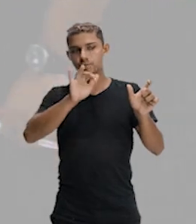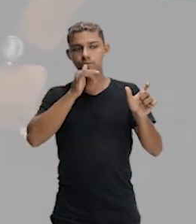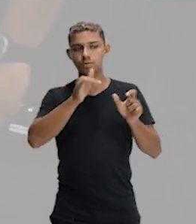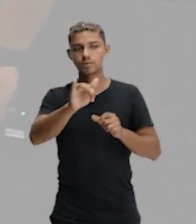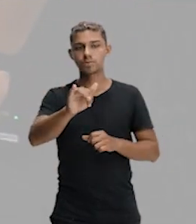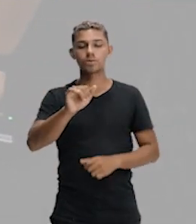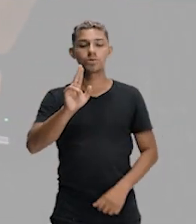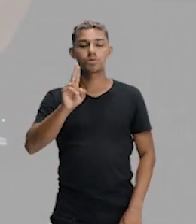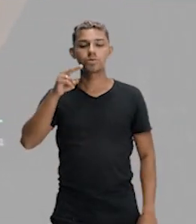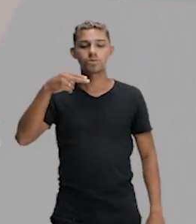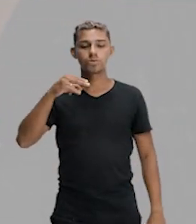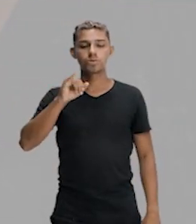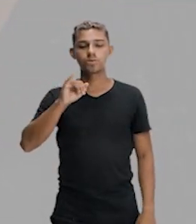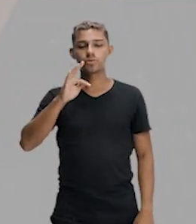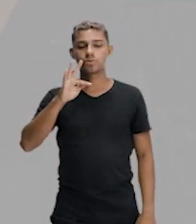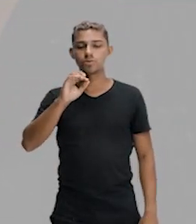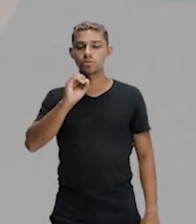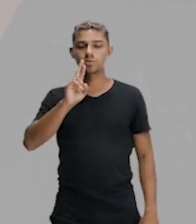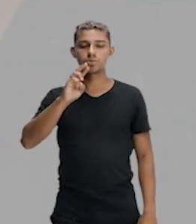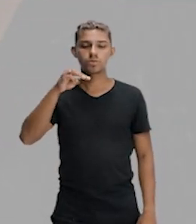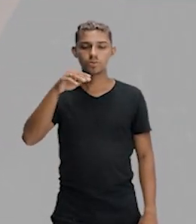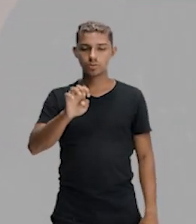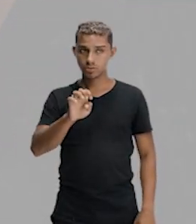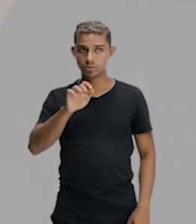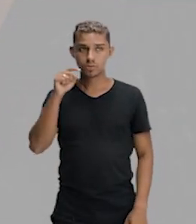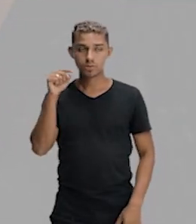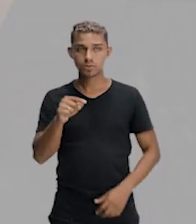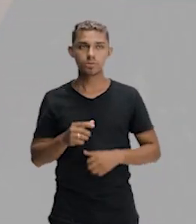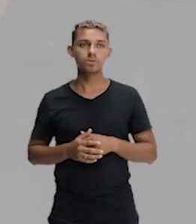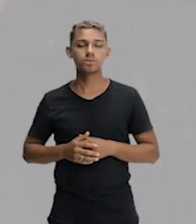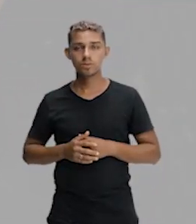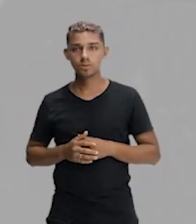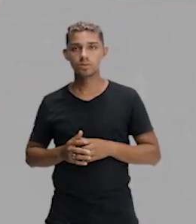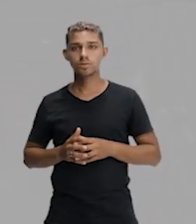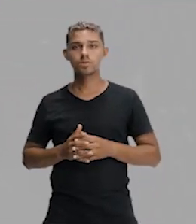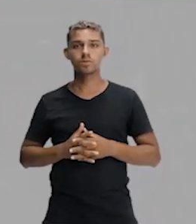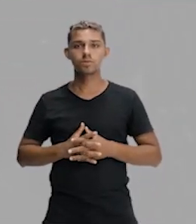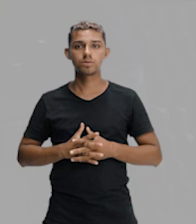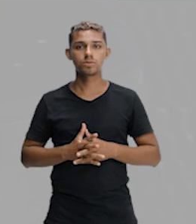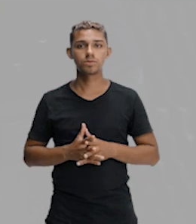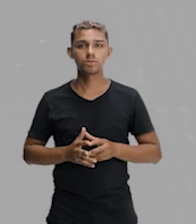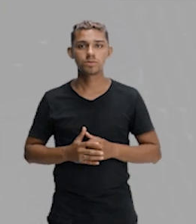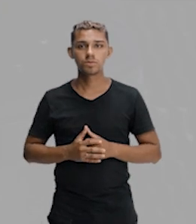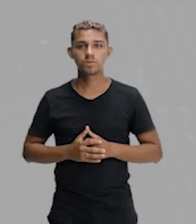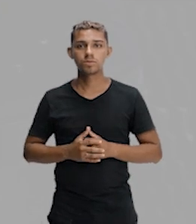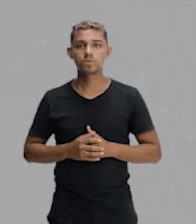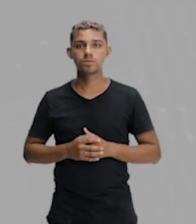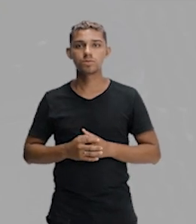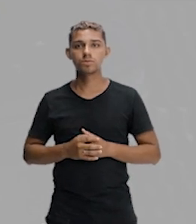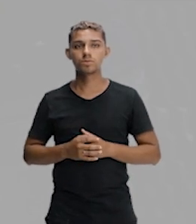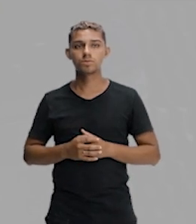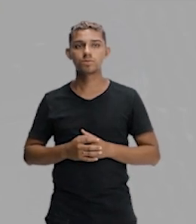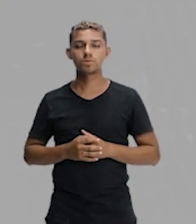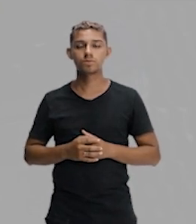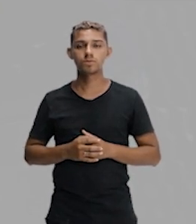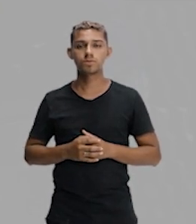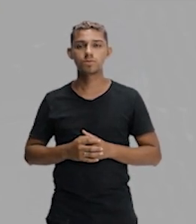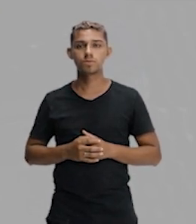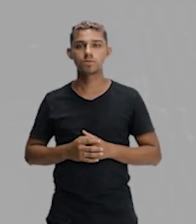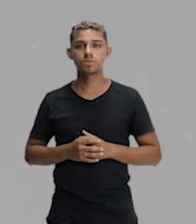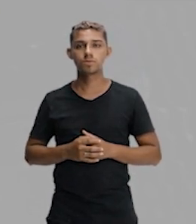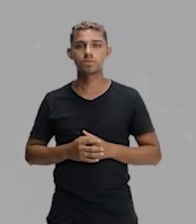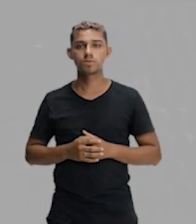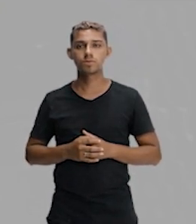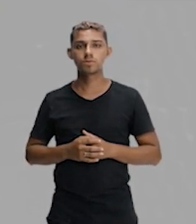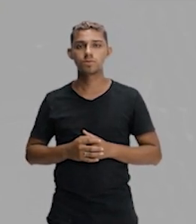que o campo elétrico medido lá no ponto A, ele é igual ao campo